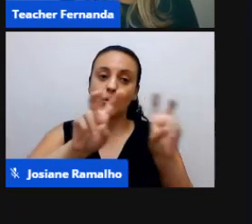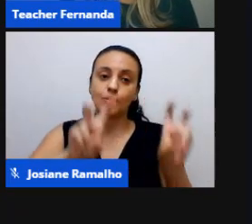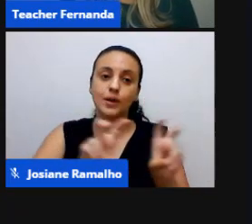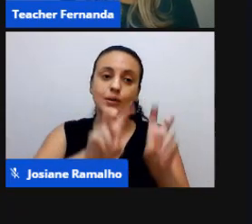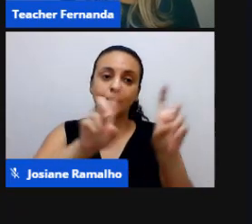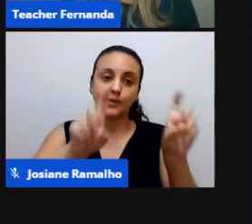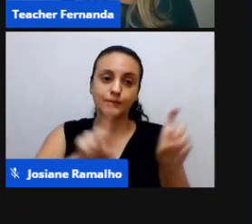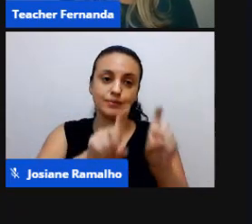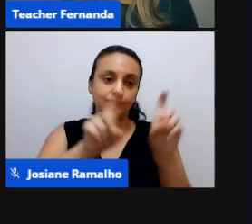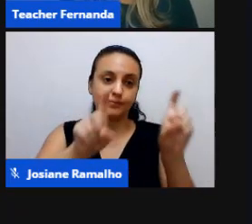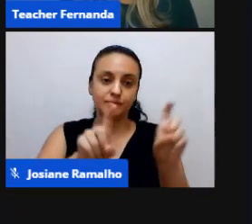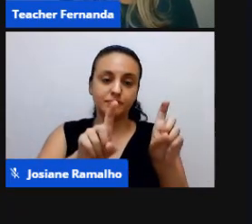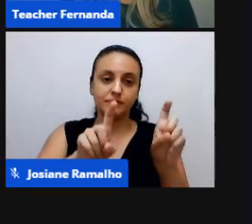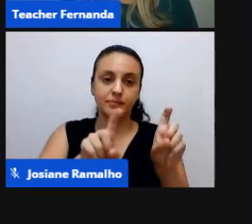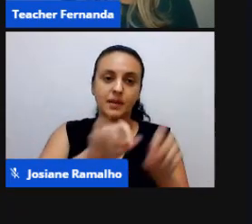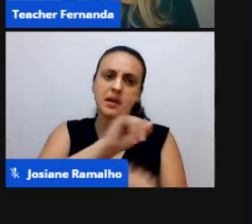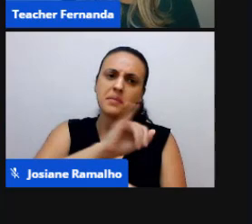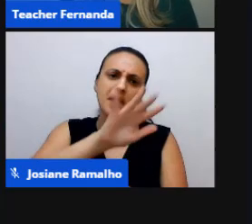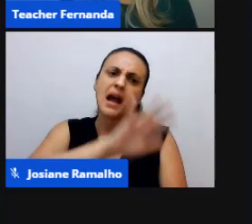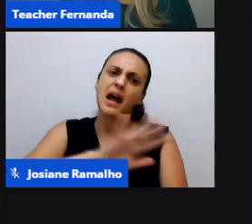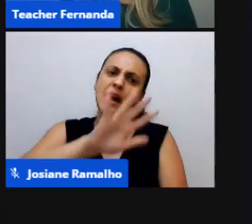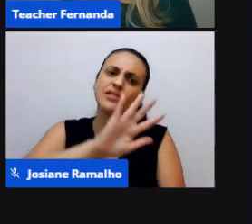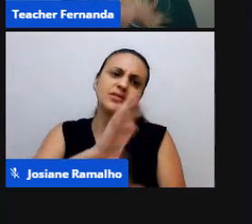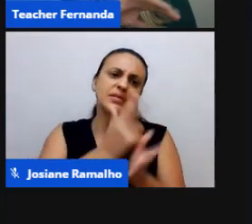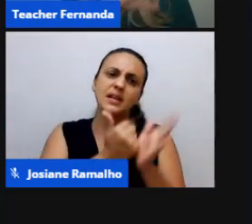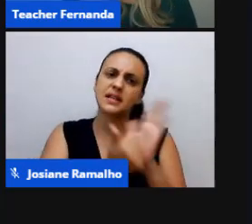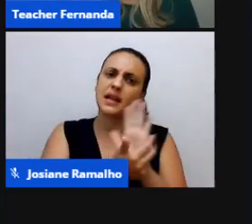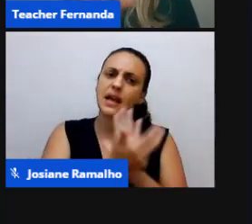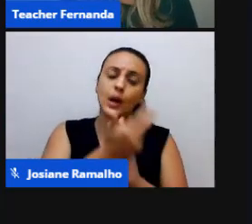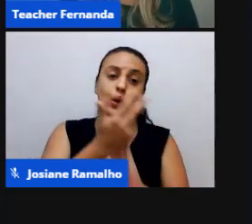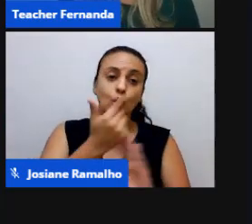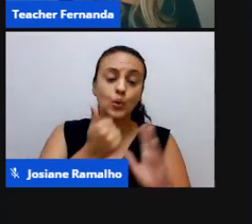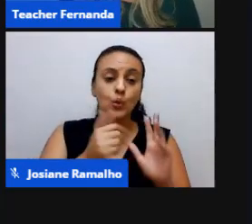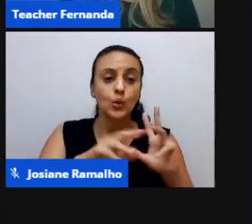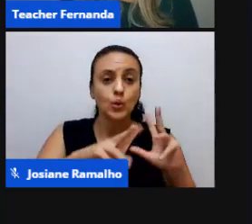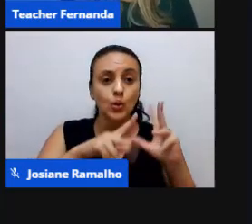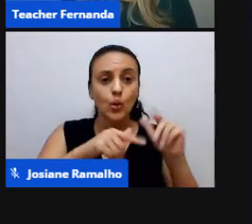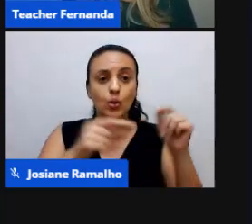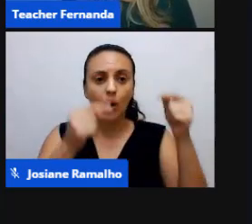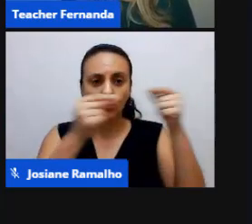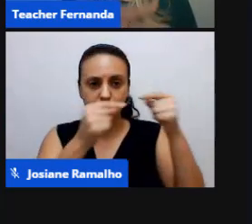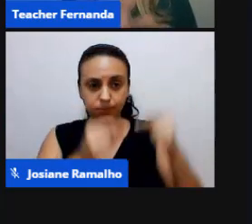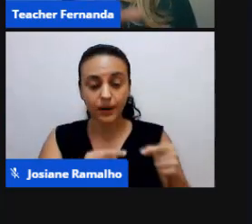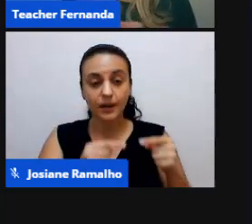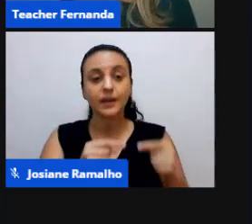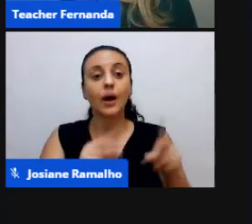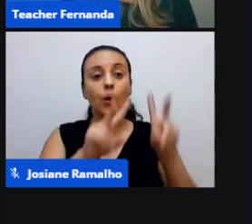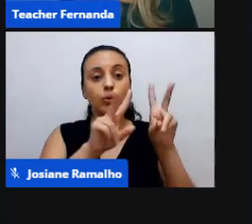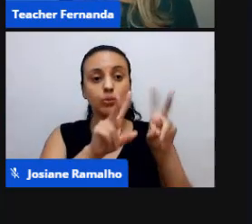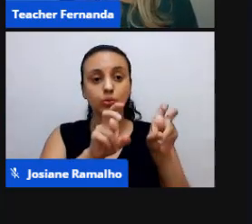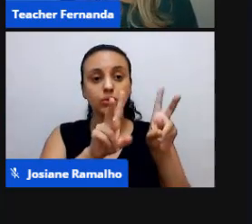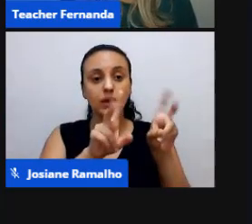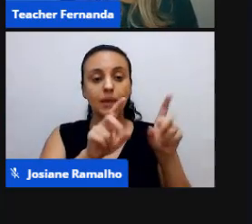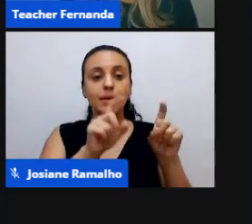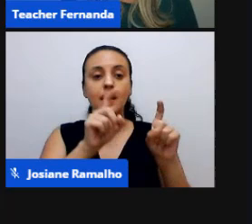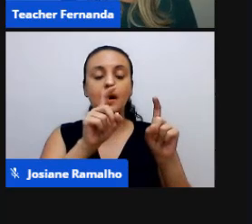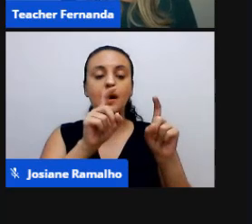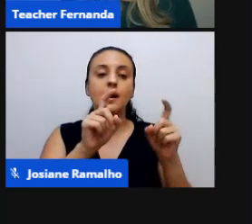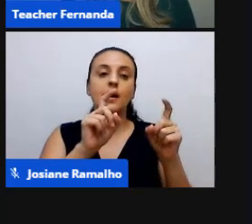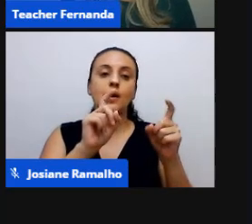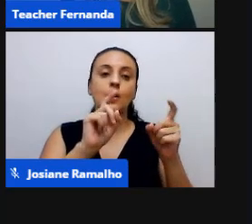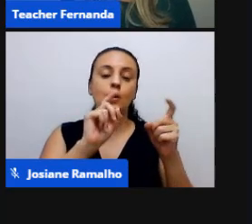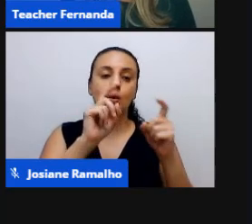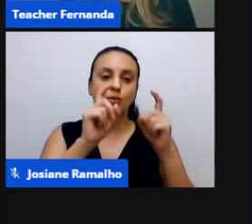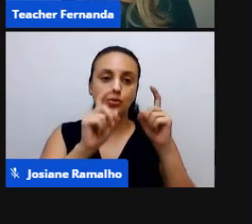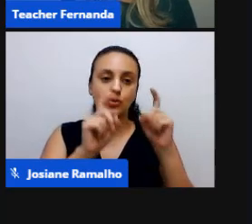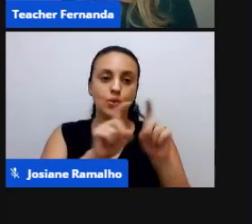você tem ali tudo, fotos, figuras, vídeos, então, até áudio nessa temática de computador.